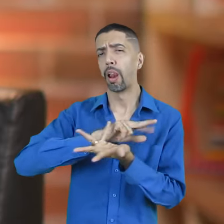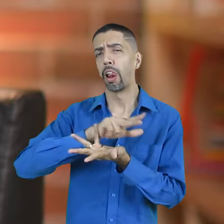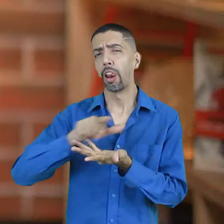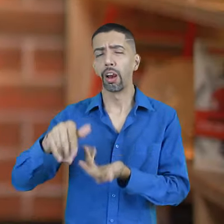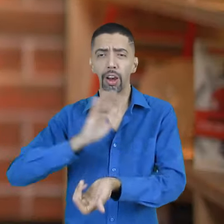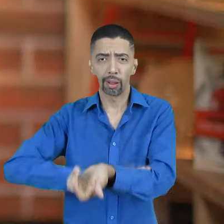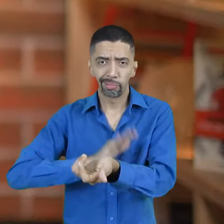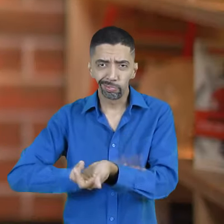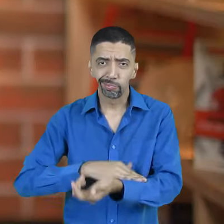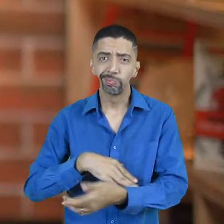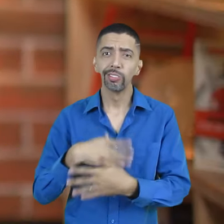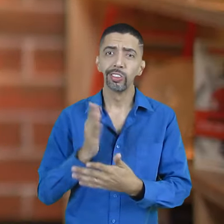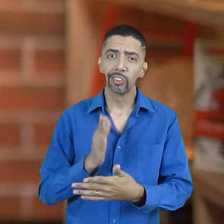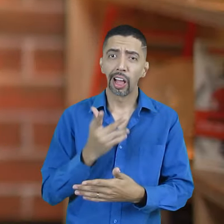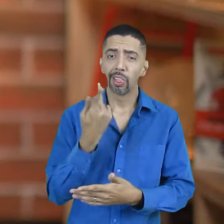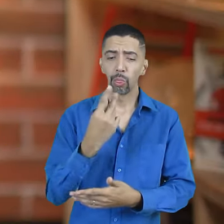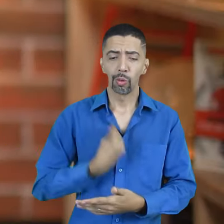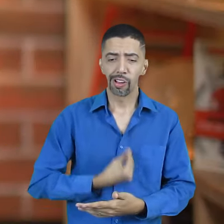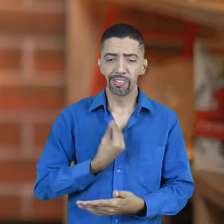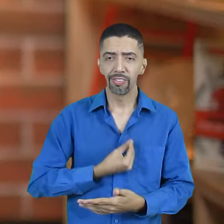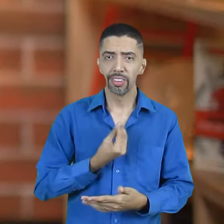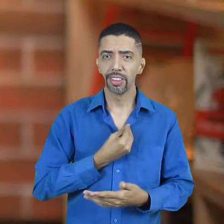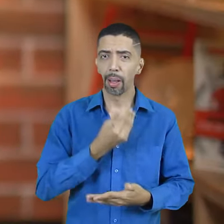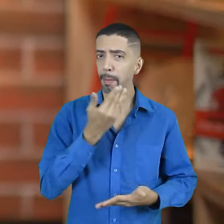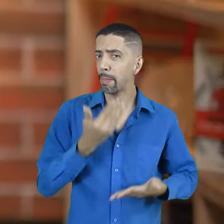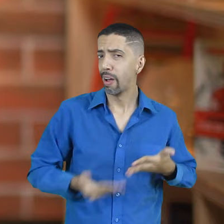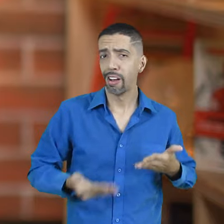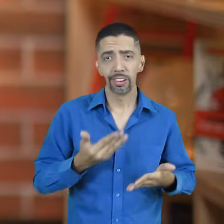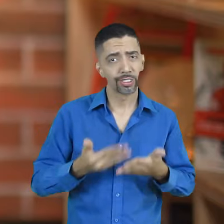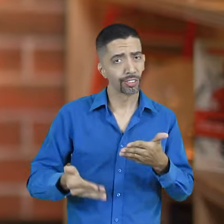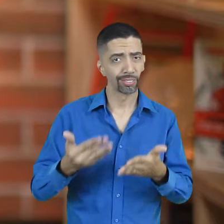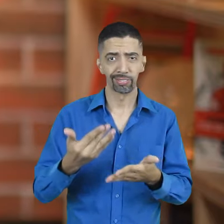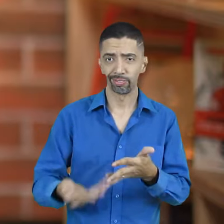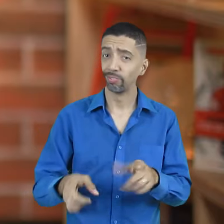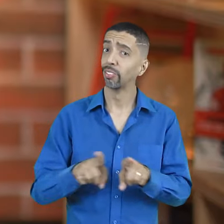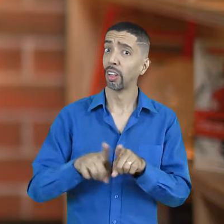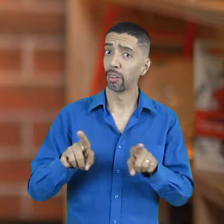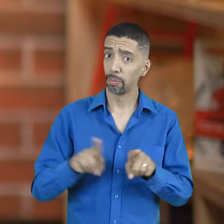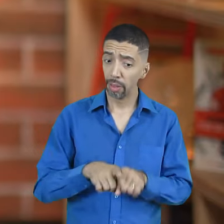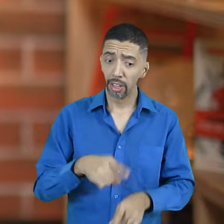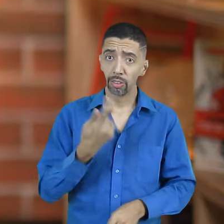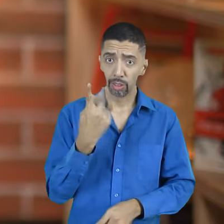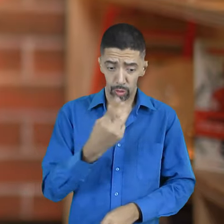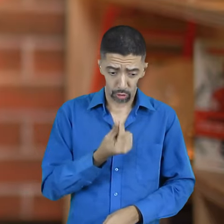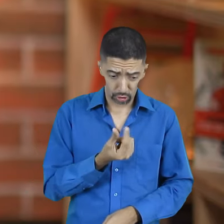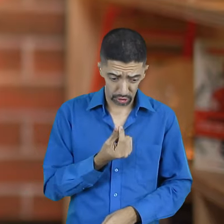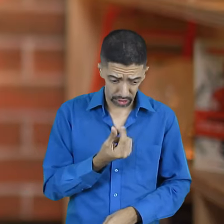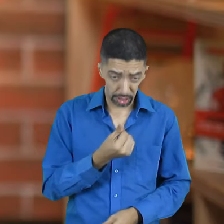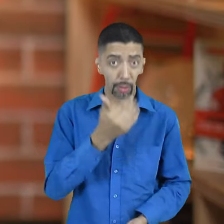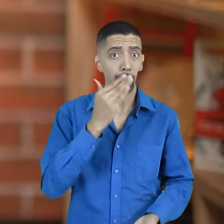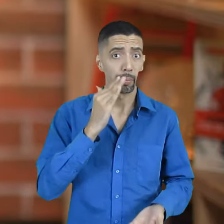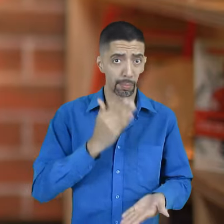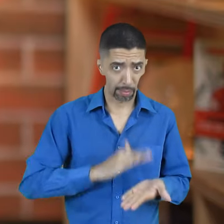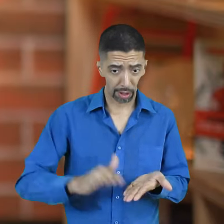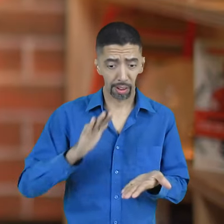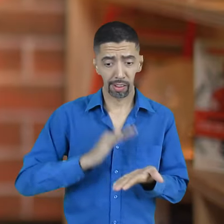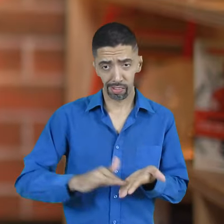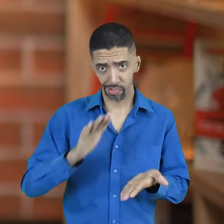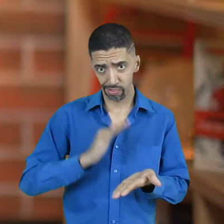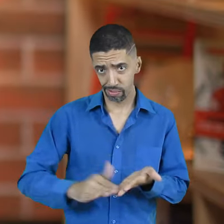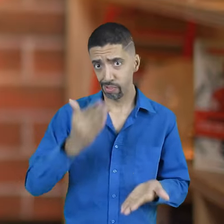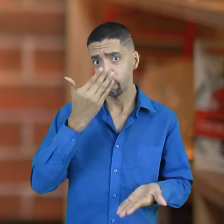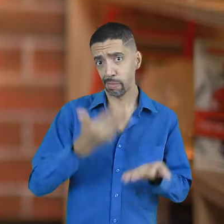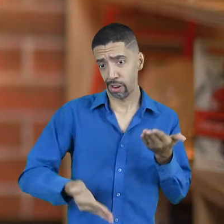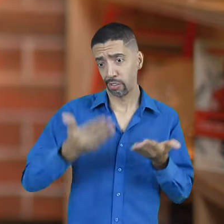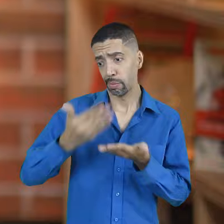muito tempo, perderam parte das suas vidas e perderam realmente parte do recurso financeiro que foi um somatório